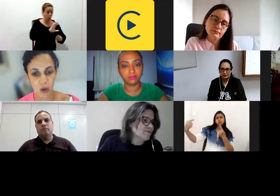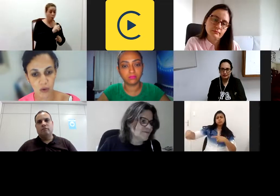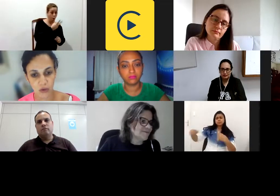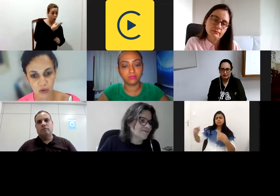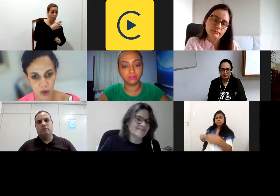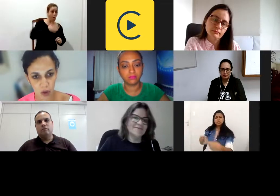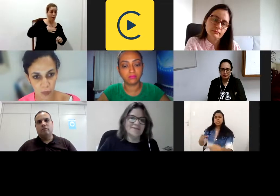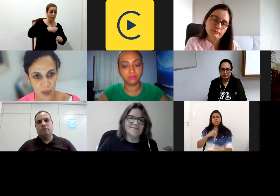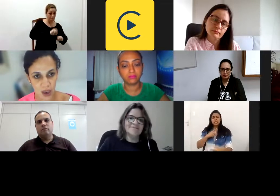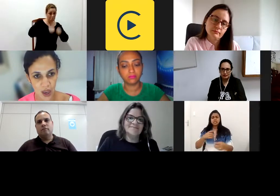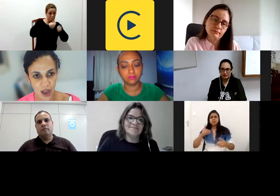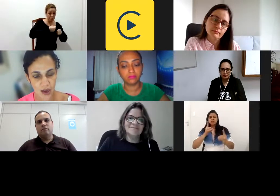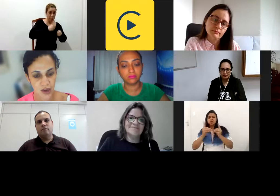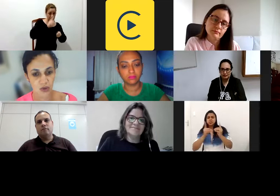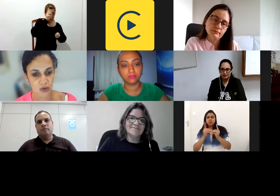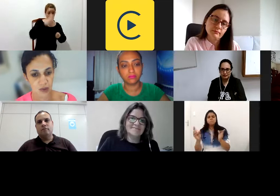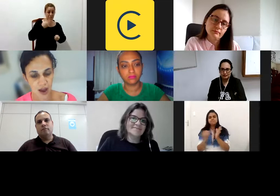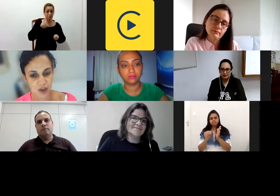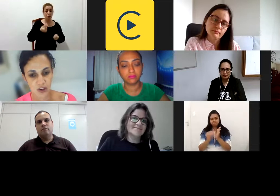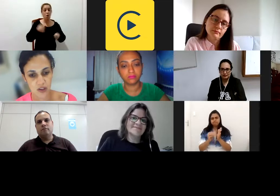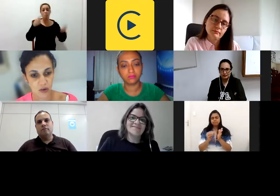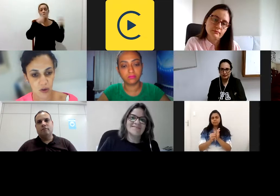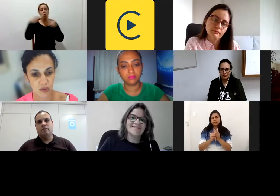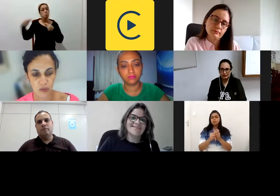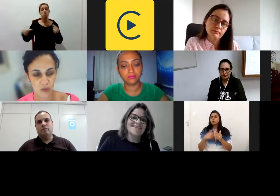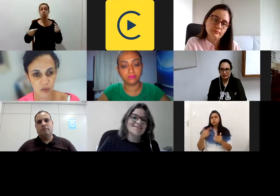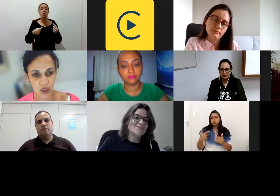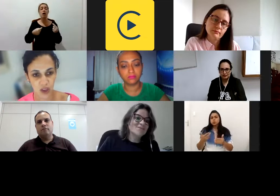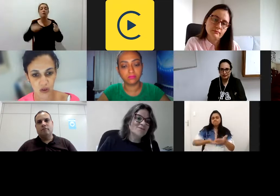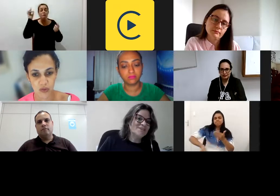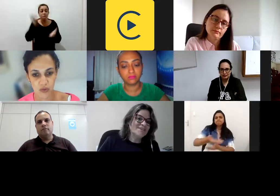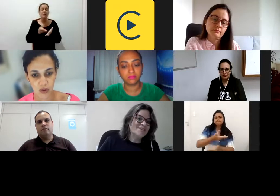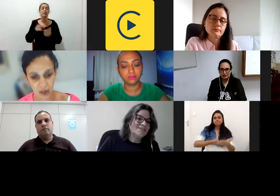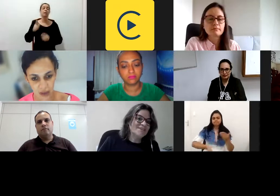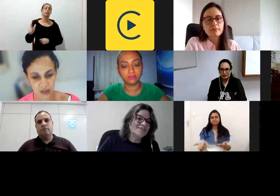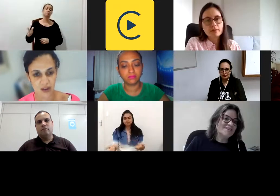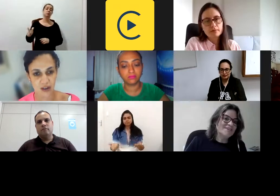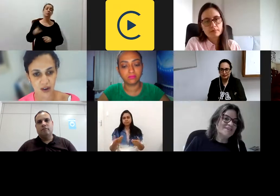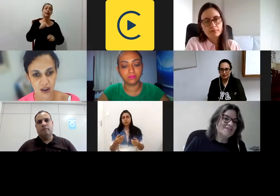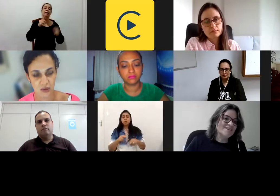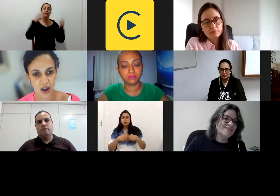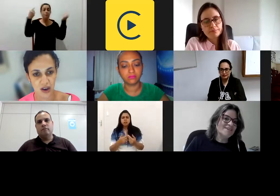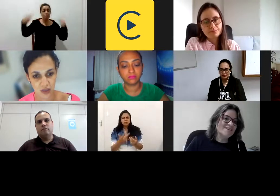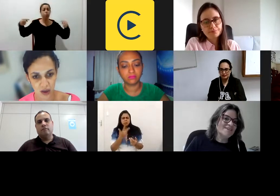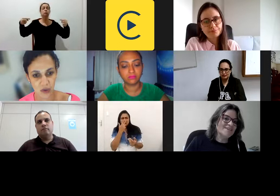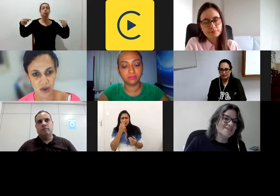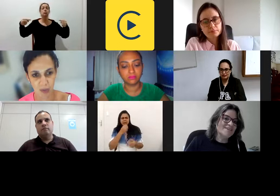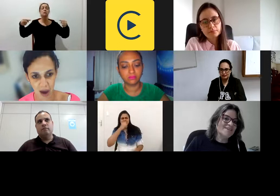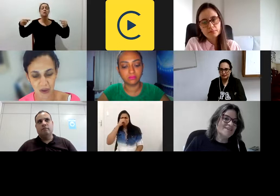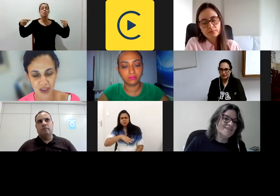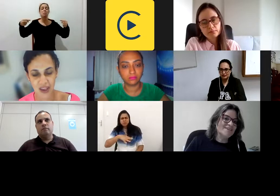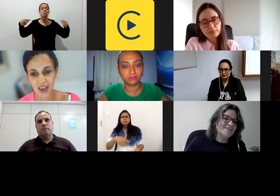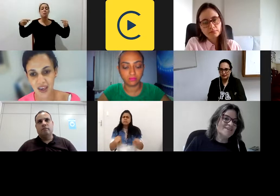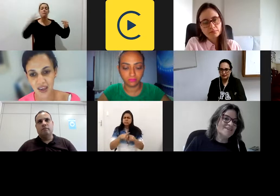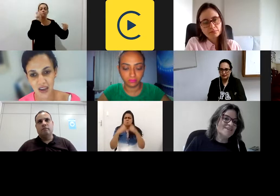não há uma construção. Há ali um debate, de certa forma, um certo tipo de violência entre eles, uma agressão verbal,